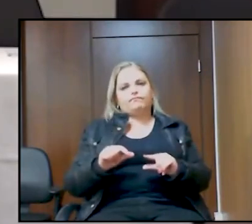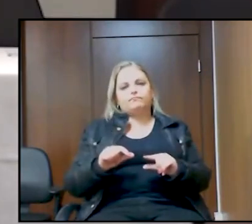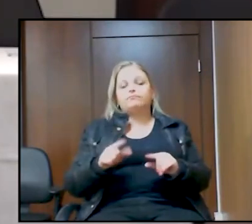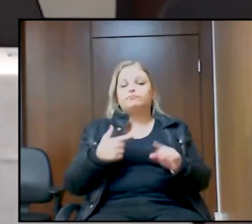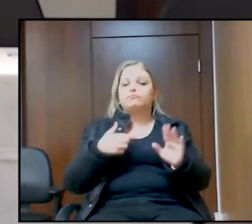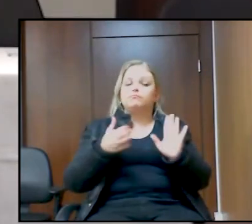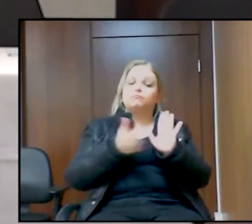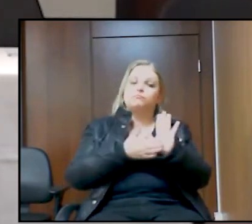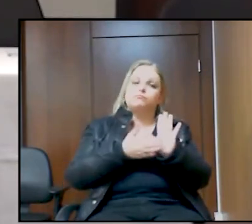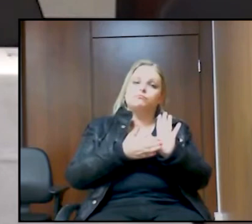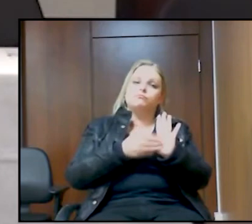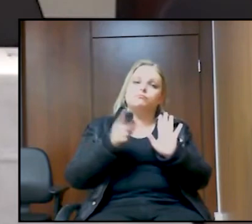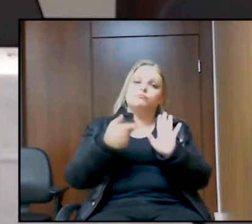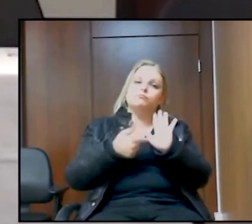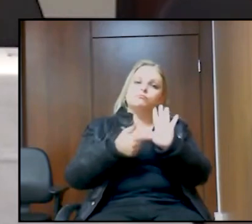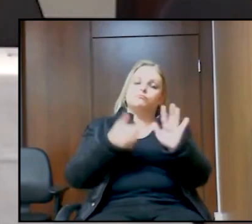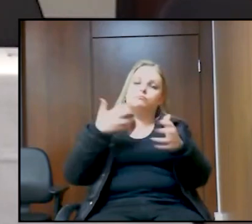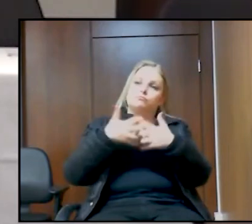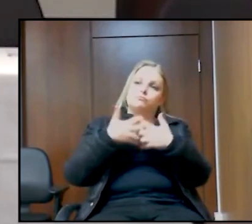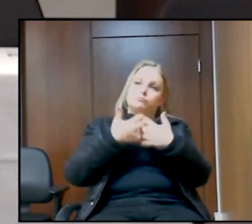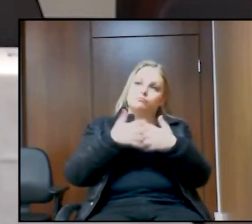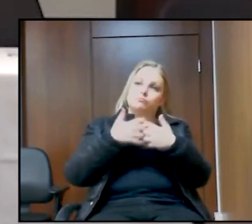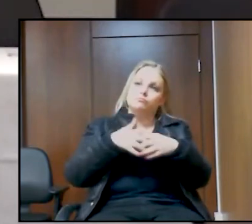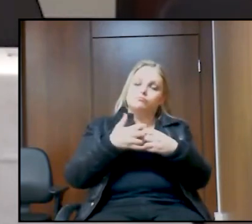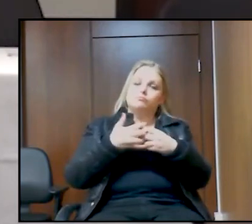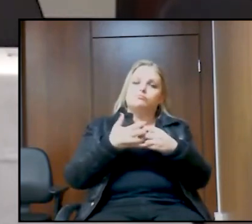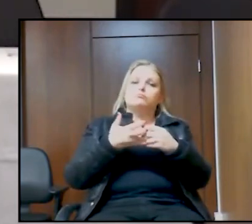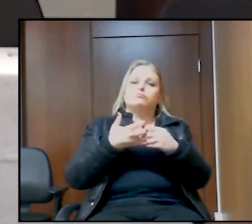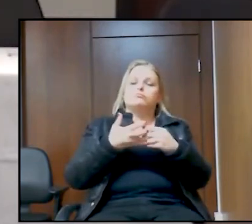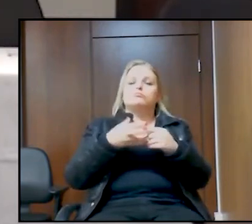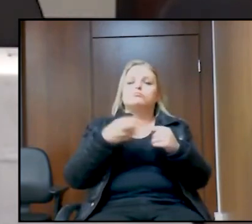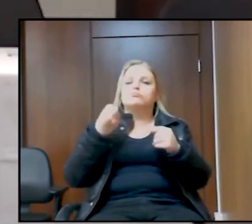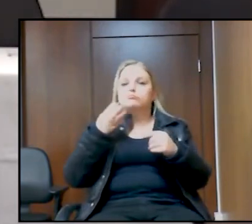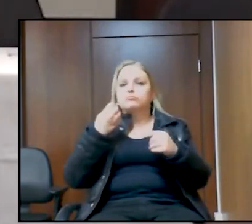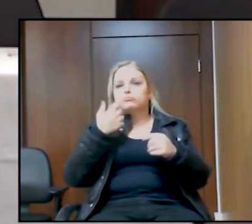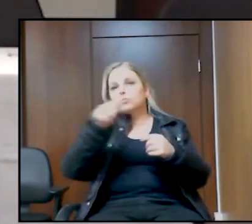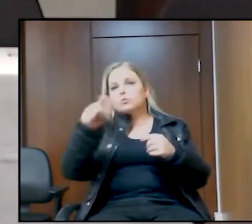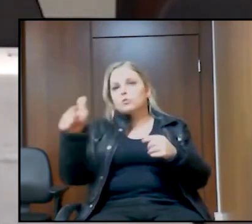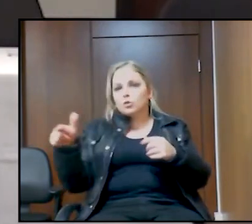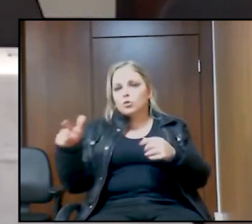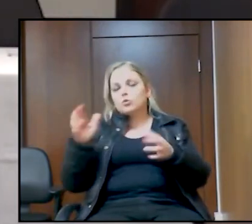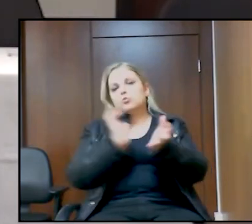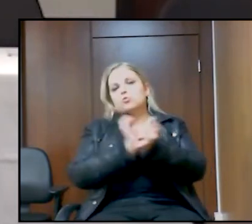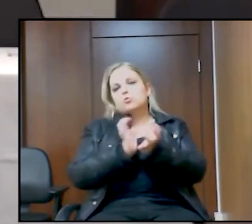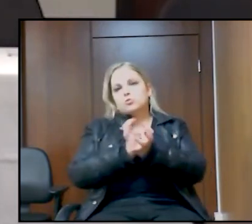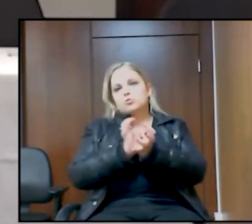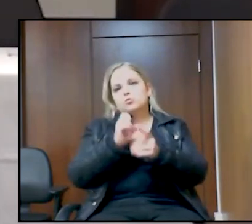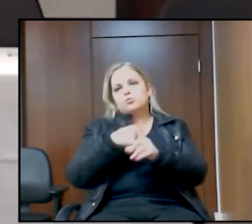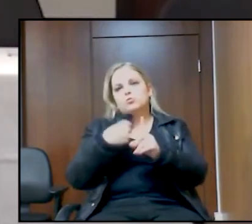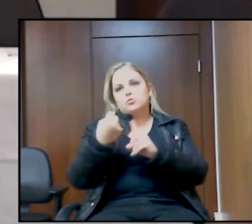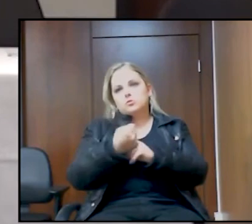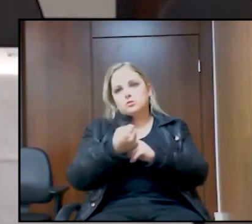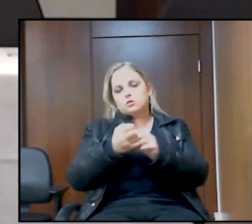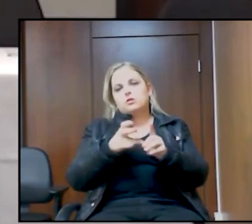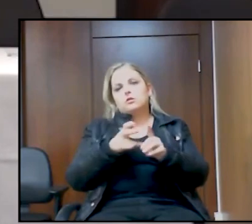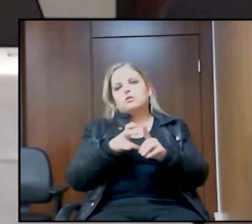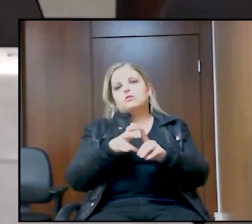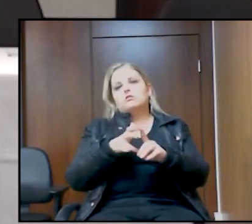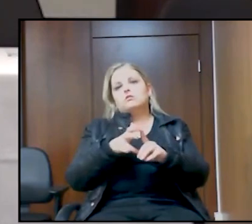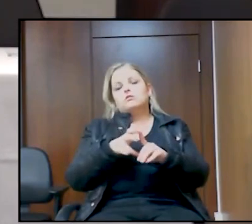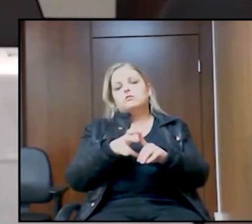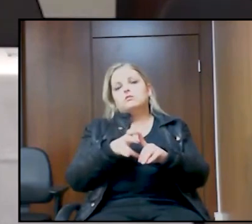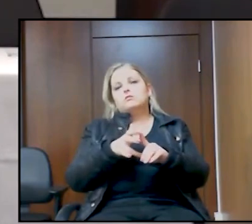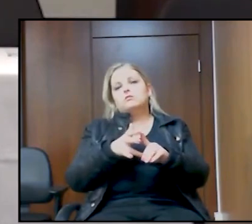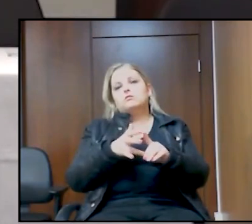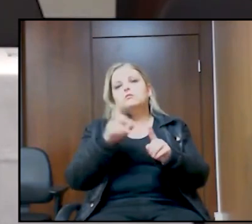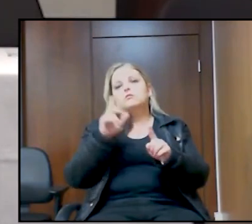proposta também que eu coloco a reflexão, e acho que isso vale para outros grupos sociais, mas especificamente aqui no